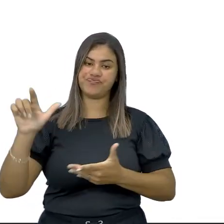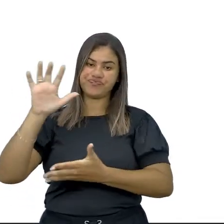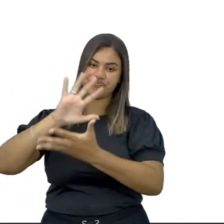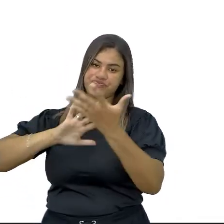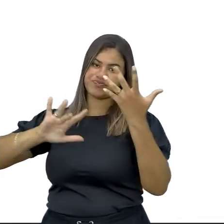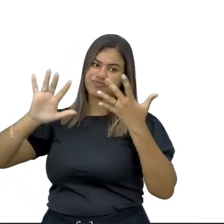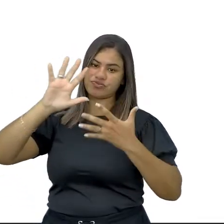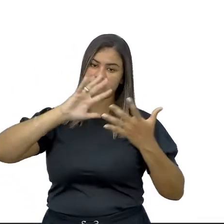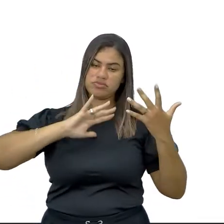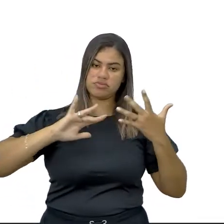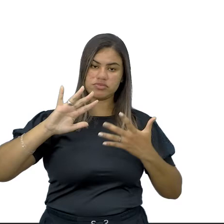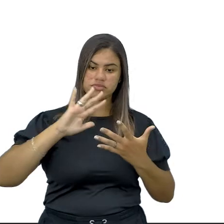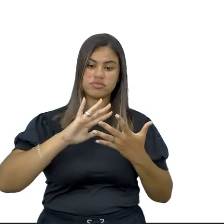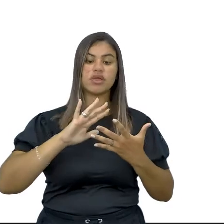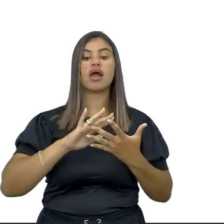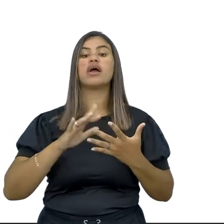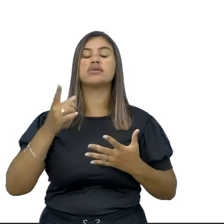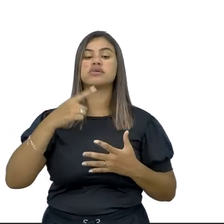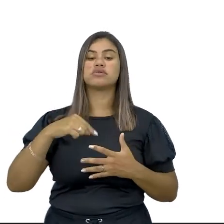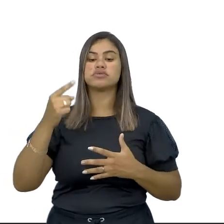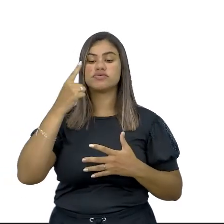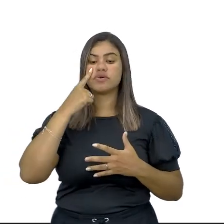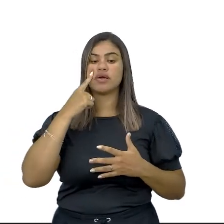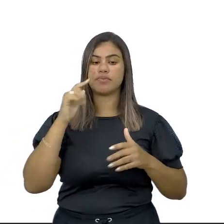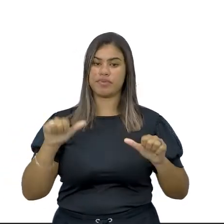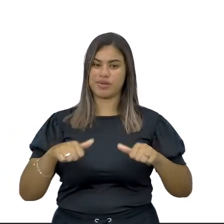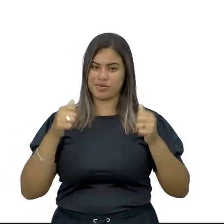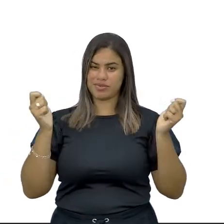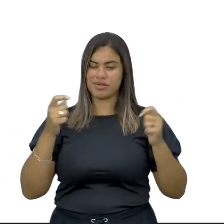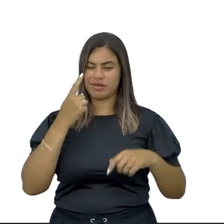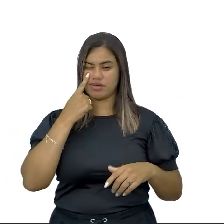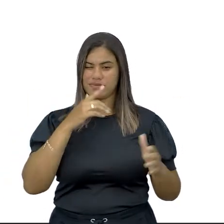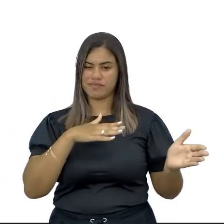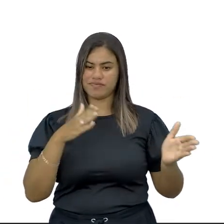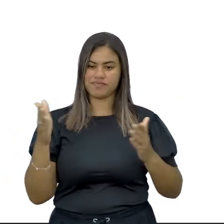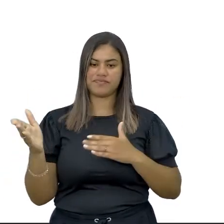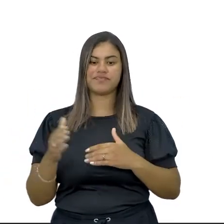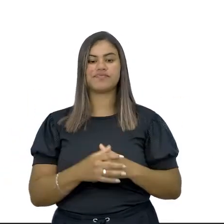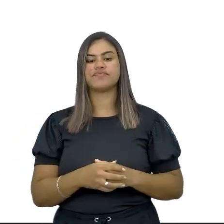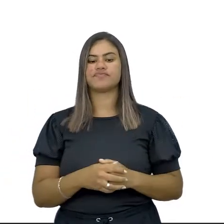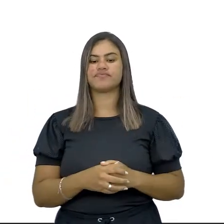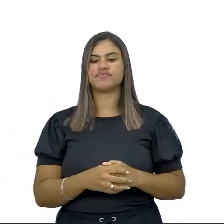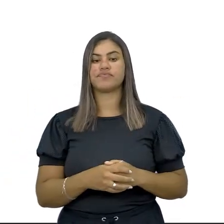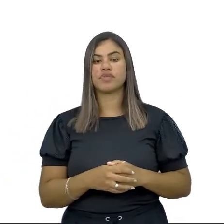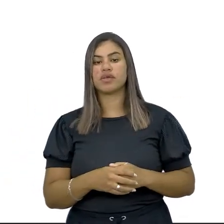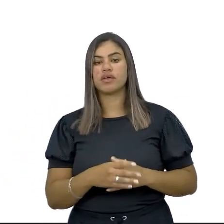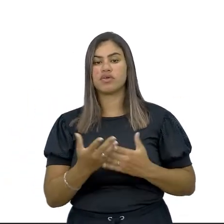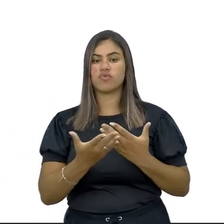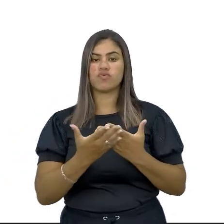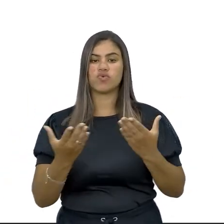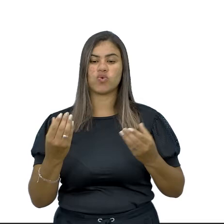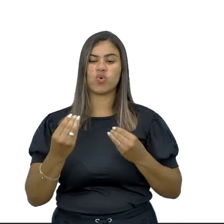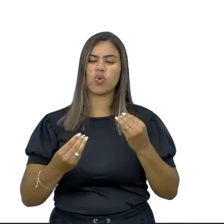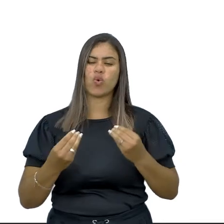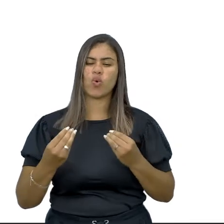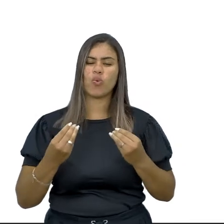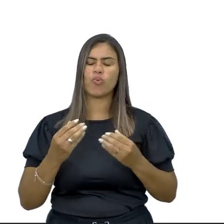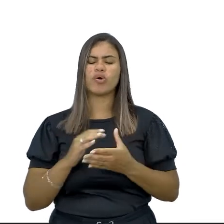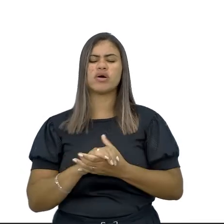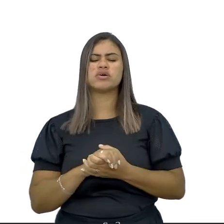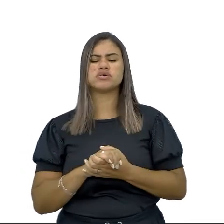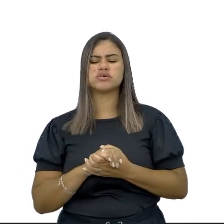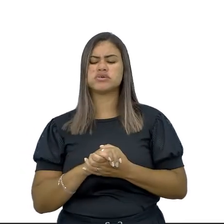nós vamos conseguir visualizar melhor no próximo slide. E aí, nesse momento, né, vocês podem estar indagando, né, mas